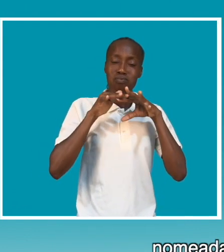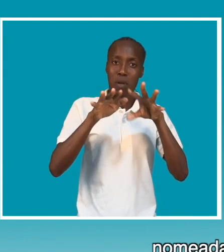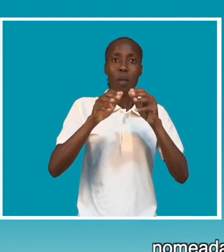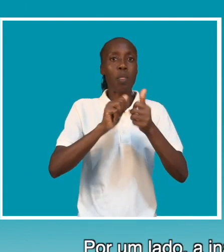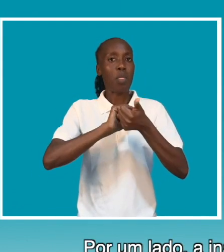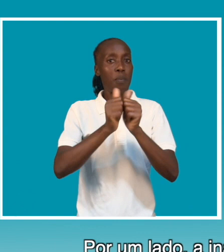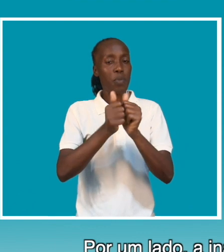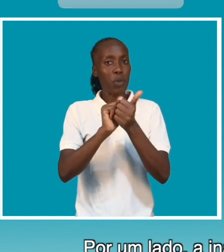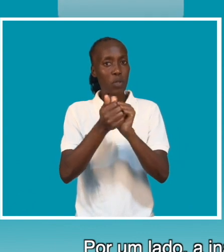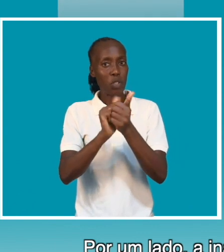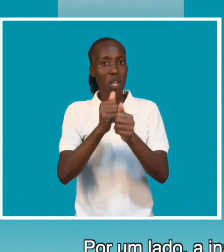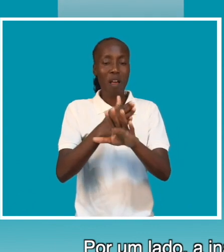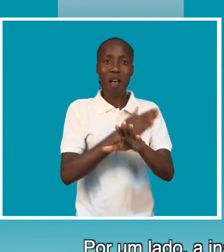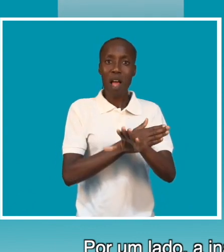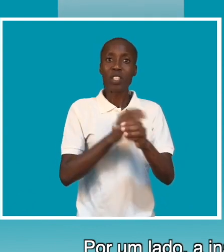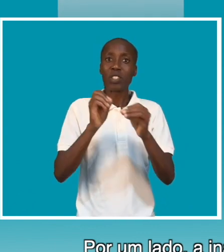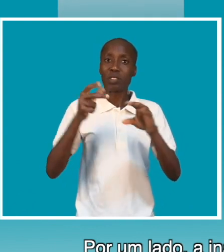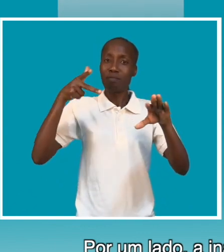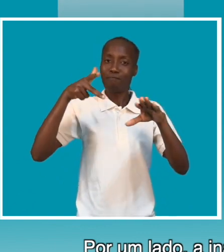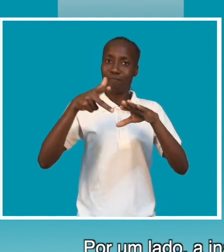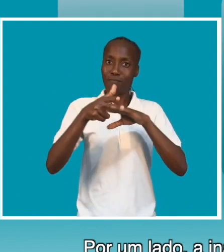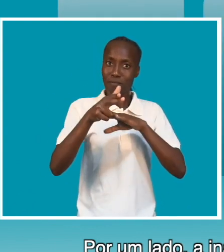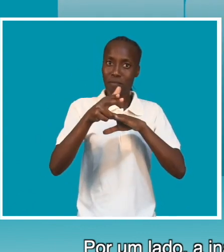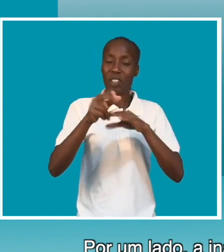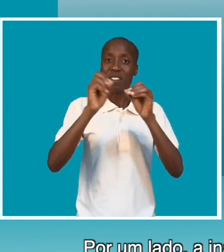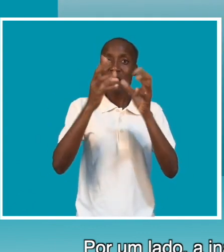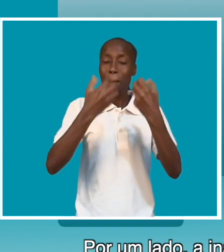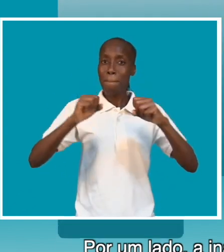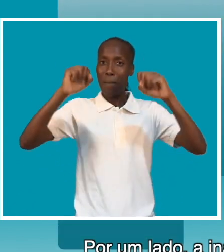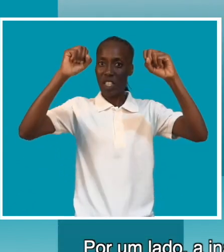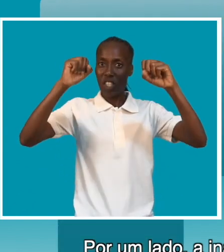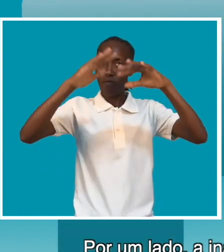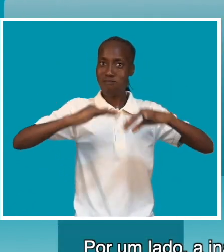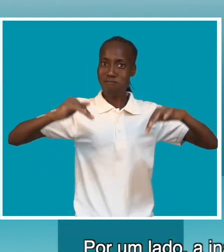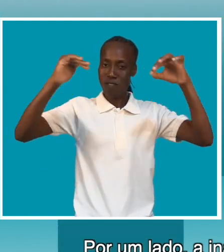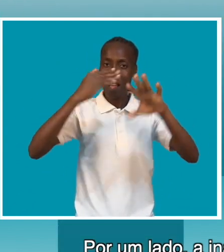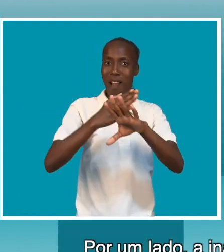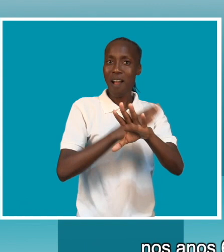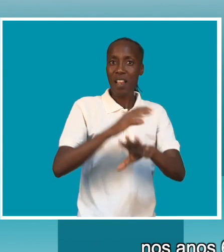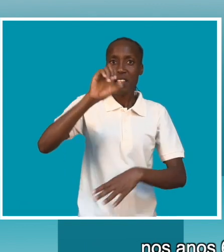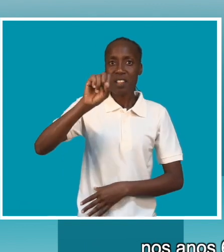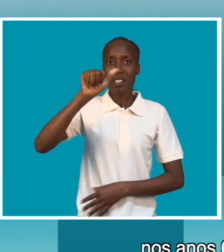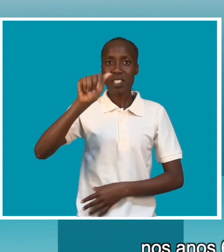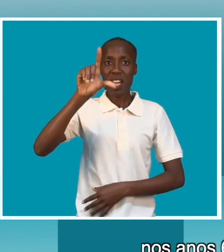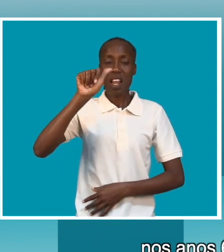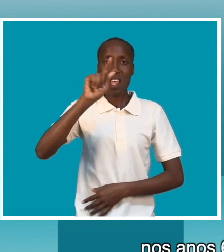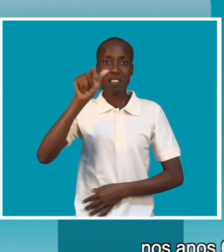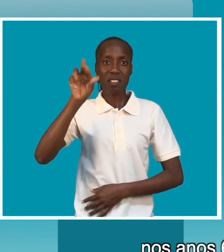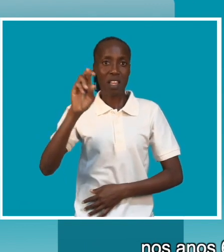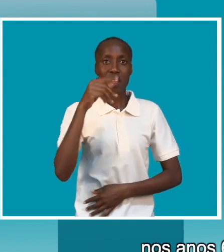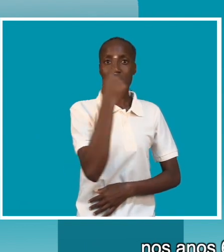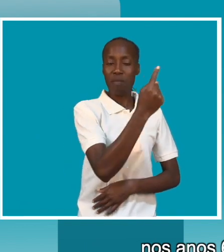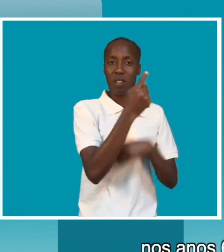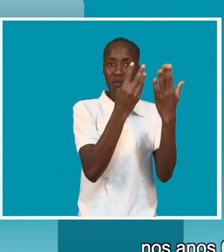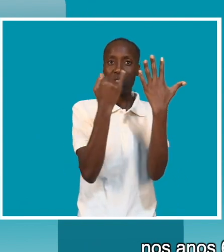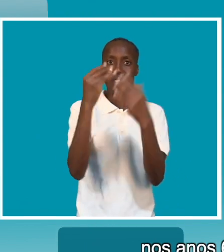esportivas por um lado a inauguração do estádio da Machaba na altura o estádio Salazar nos anos 60